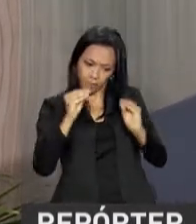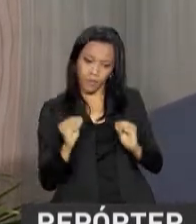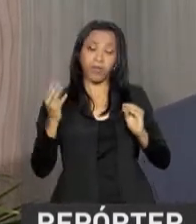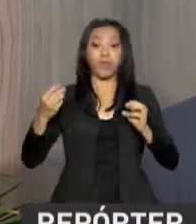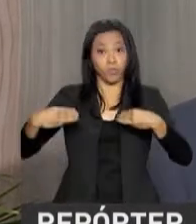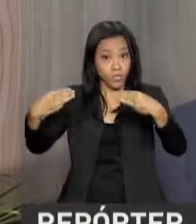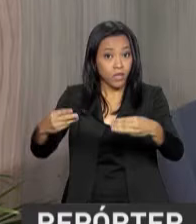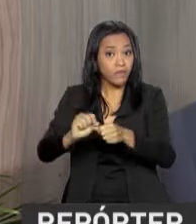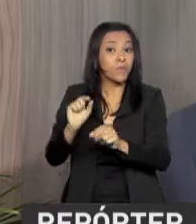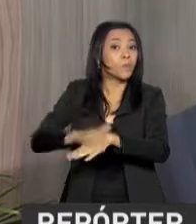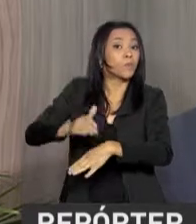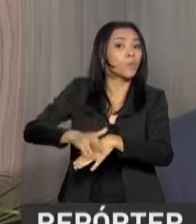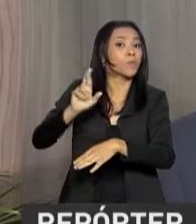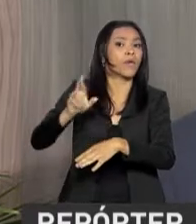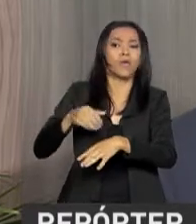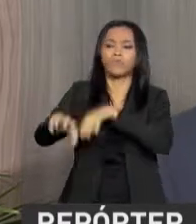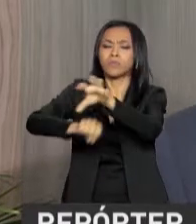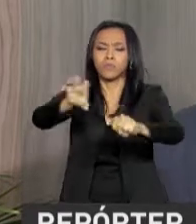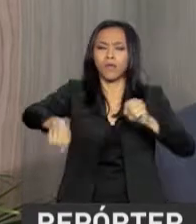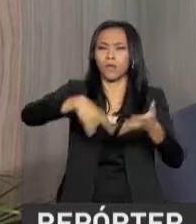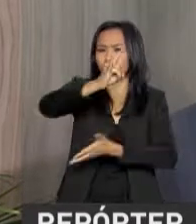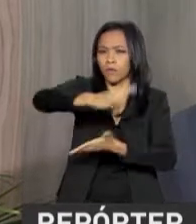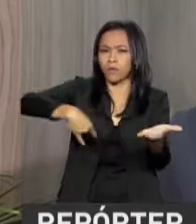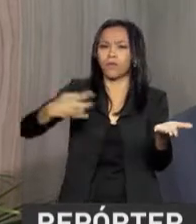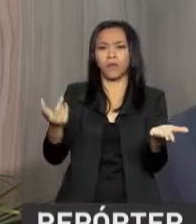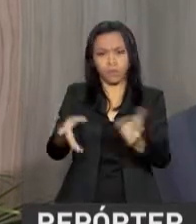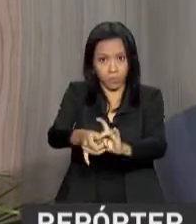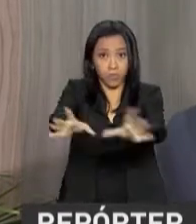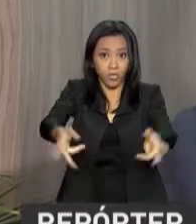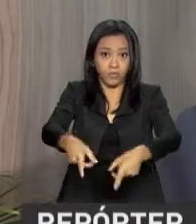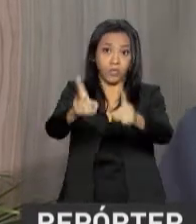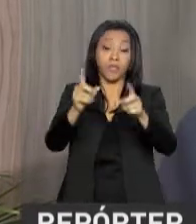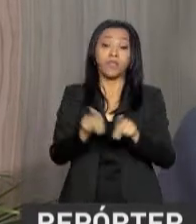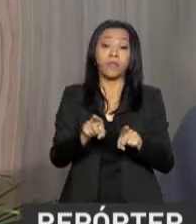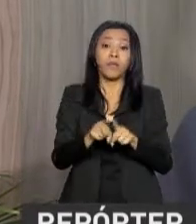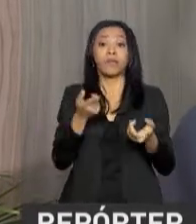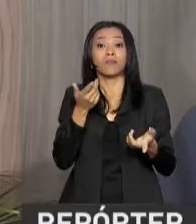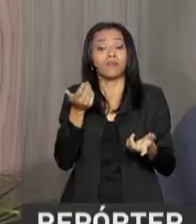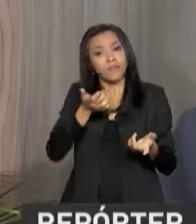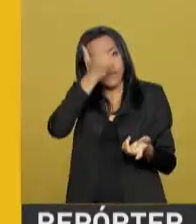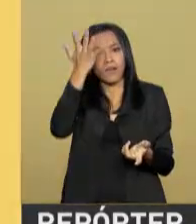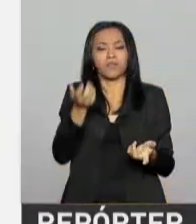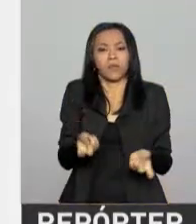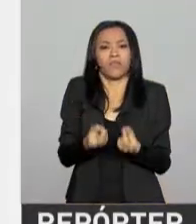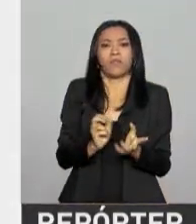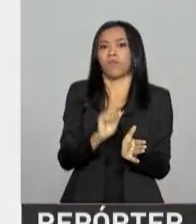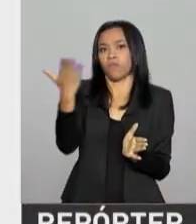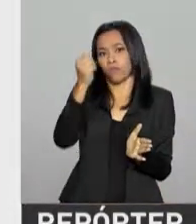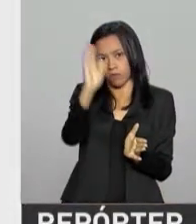correr atrás das licenças autorizações e criar as condições necessárias para que a fruticultura se desenvolveu em